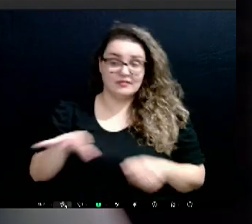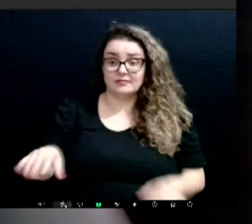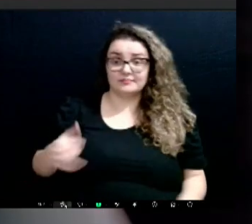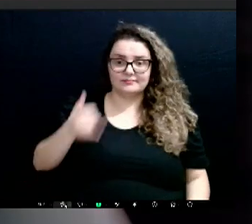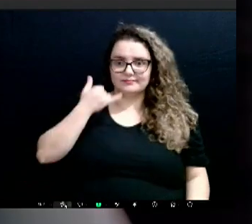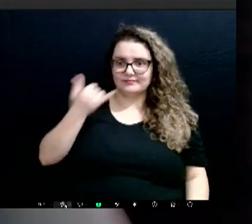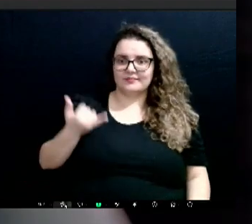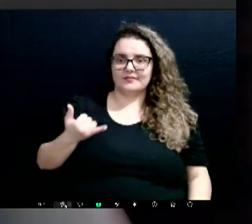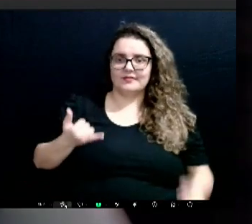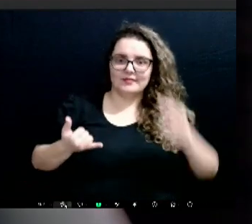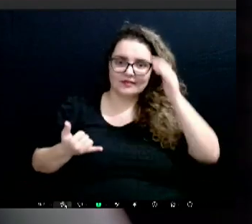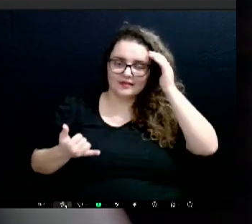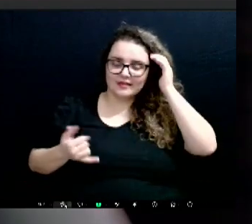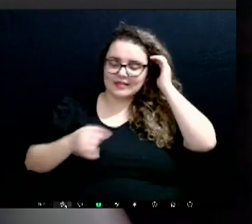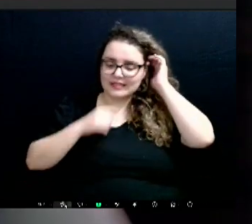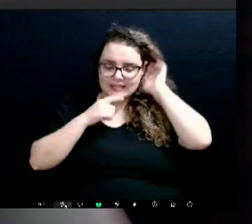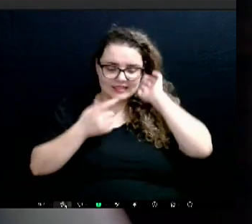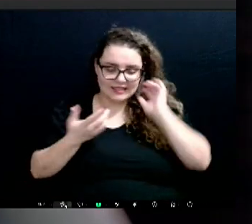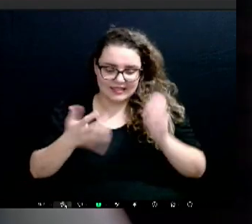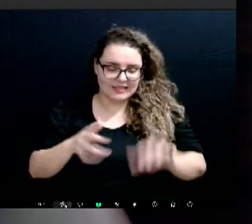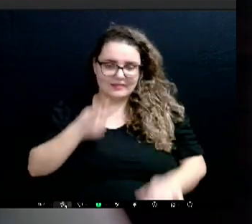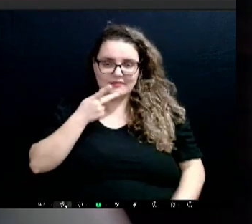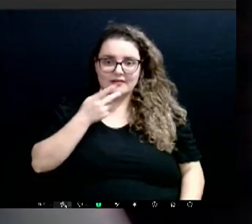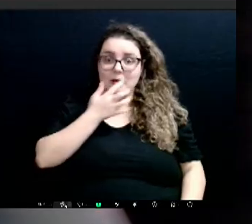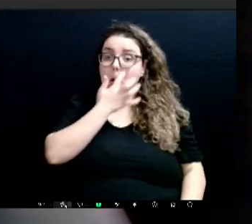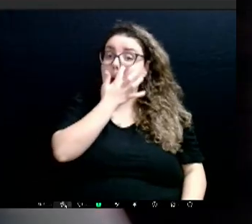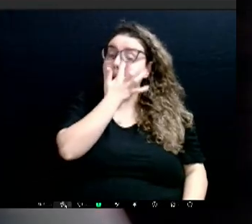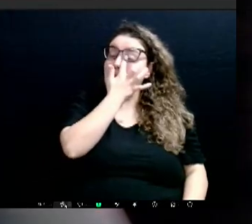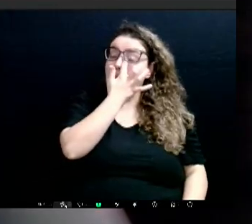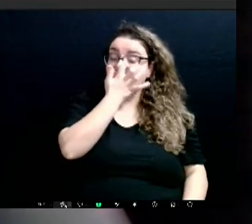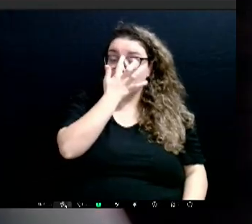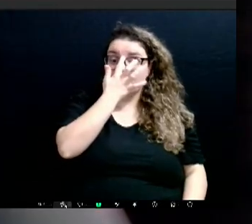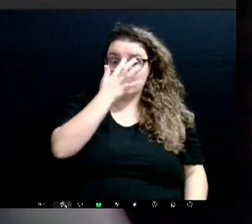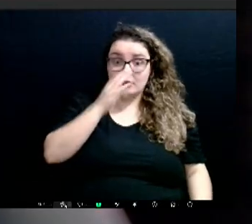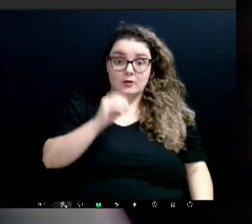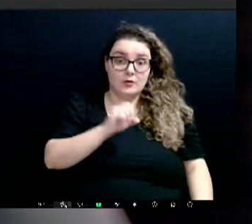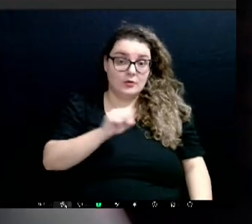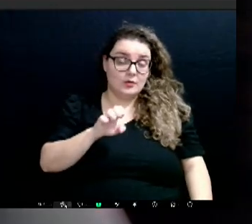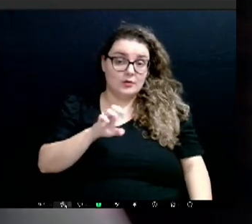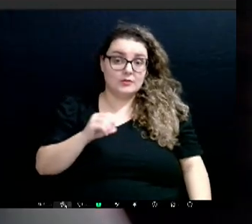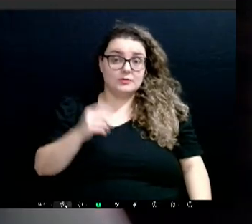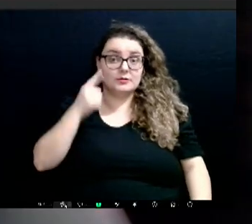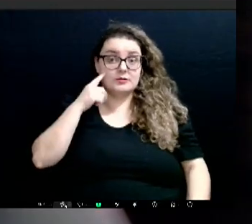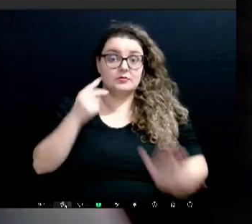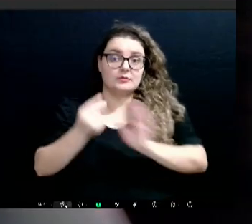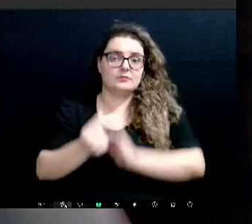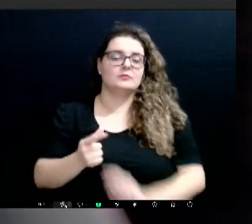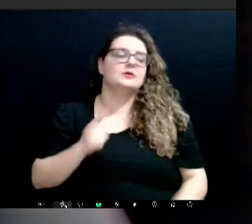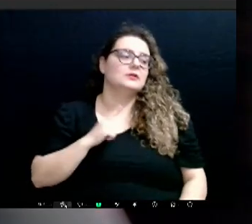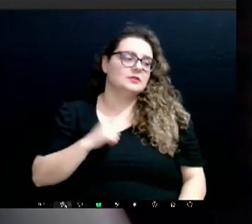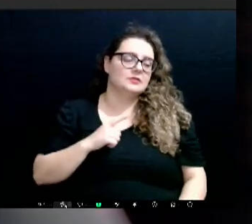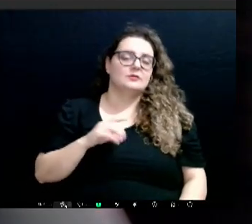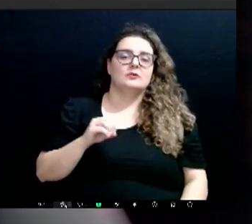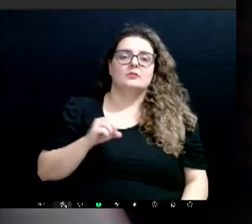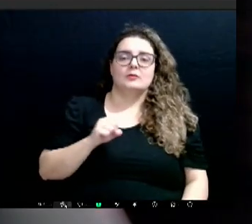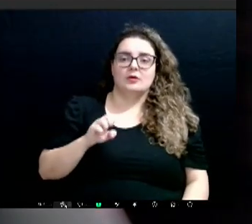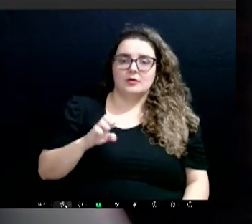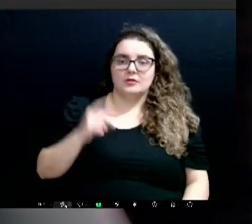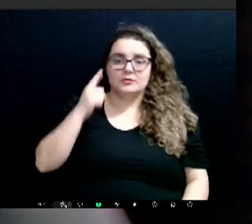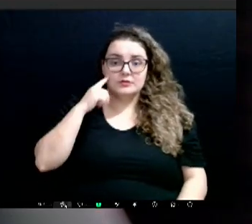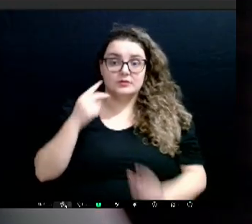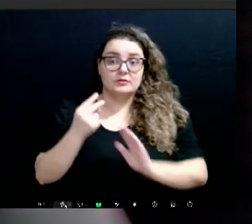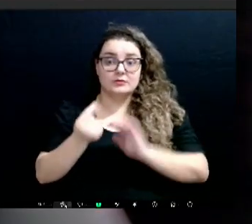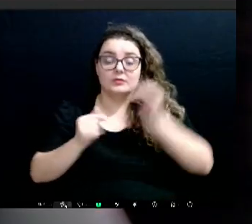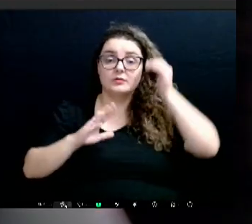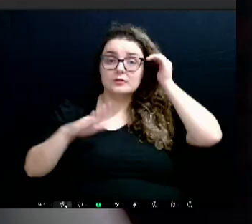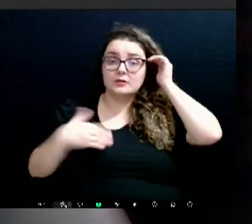nada. Mas tem até um livro, né, que fala sobre o ócio criativo. Bem antigo, mas a gente tem que ter um ócio criativo. Então, quando você coloca também a questão,